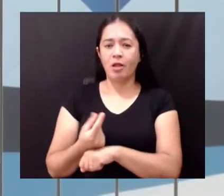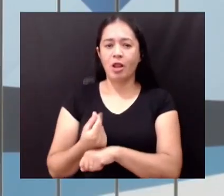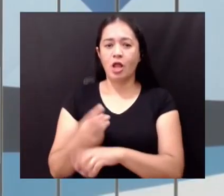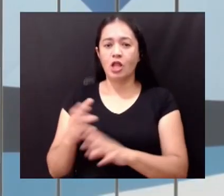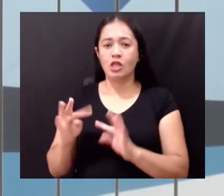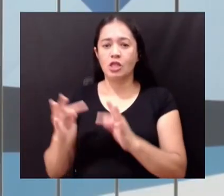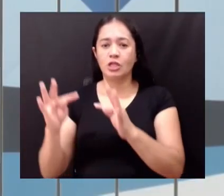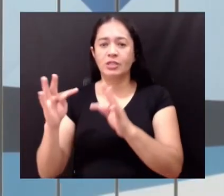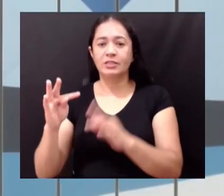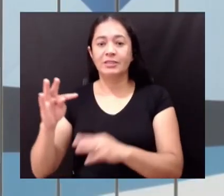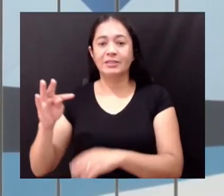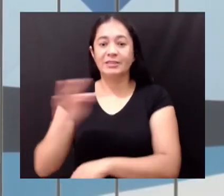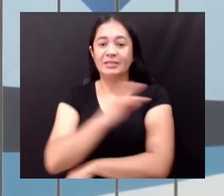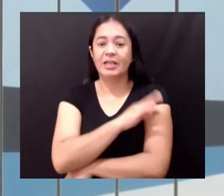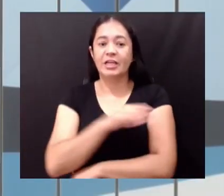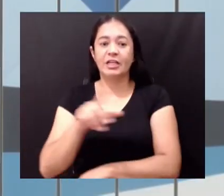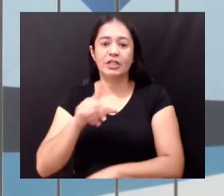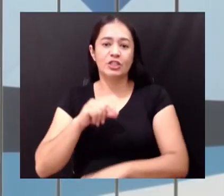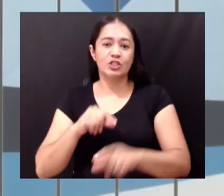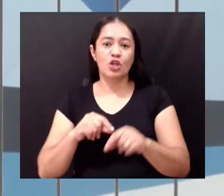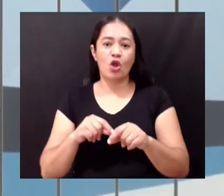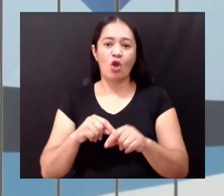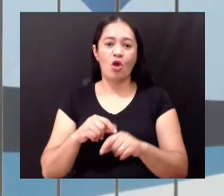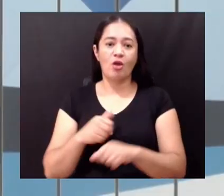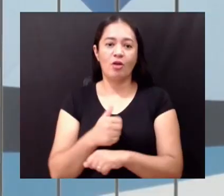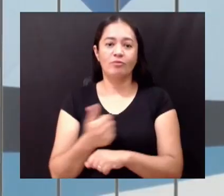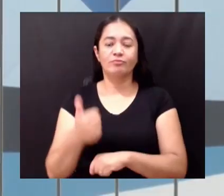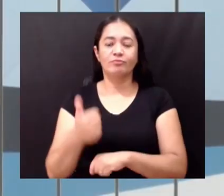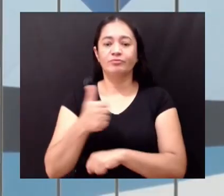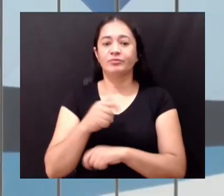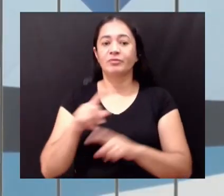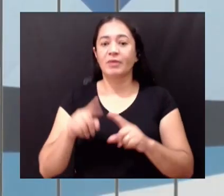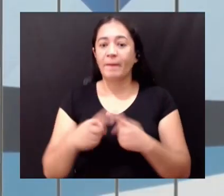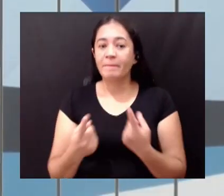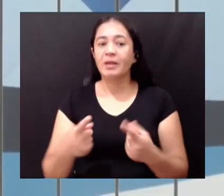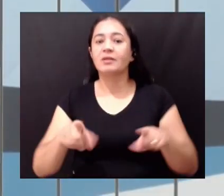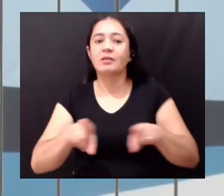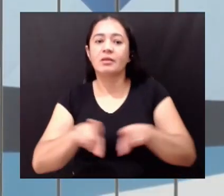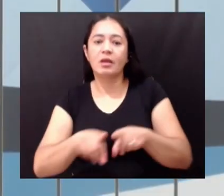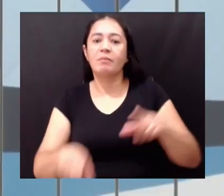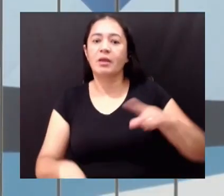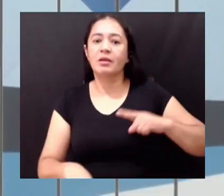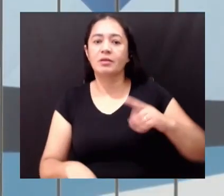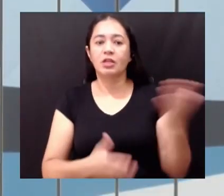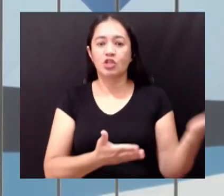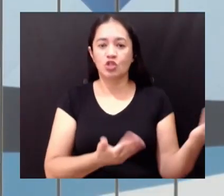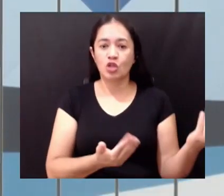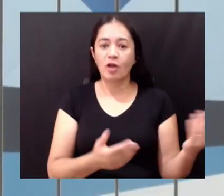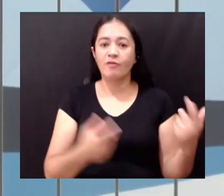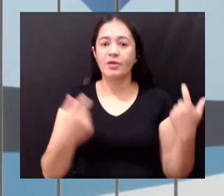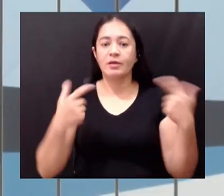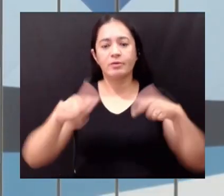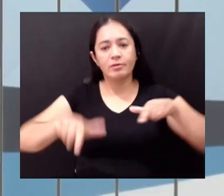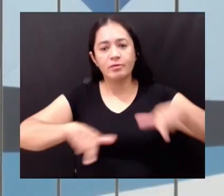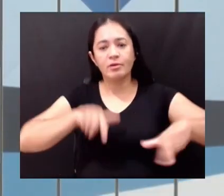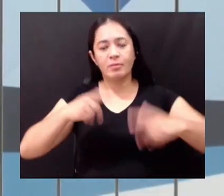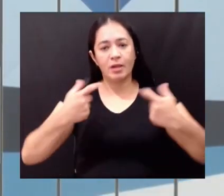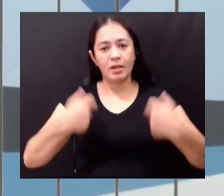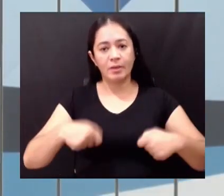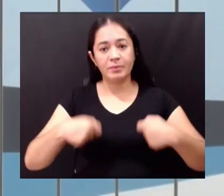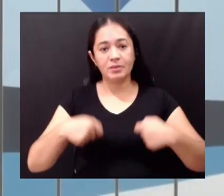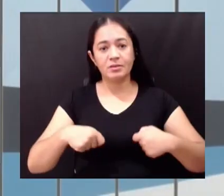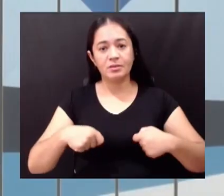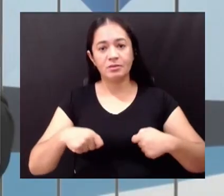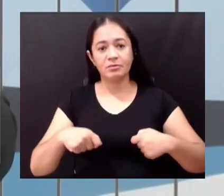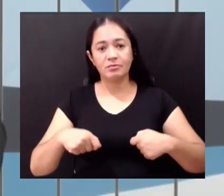colocação tem esse comportamento. Mas a gente também tem o jovem que precisa trabalhar, né? E esse jovem está